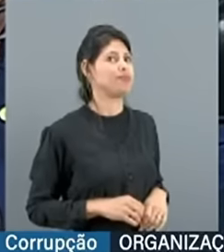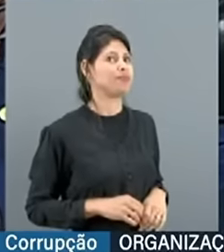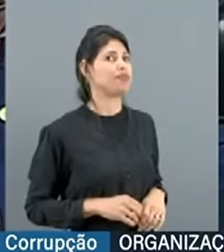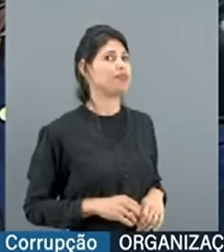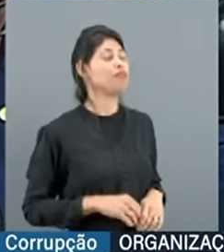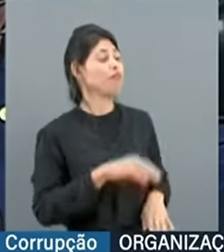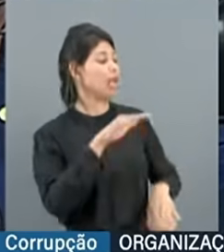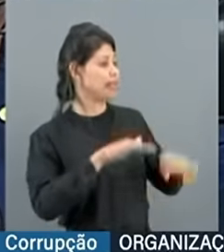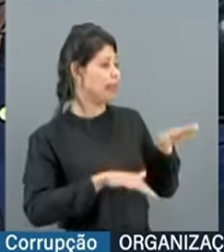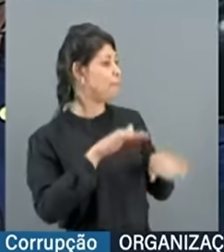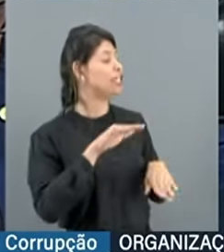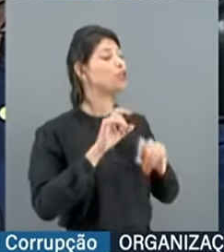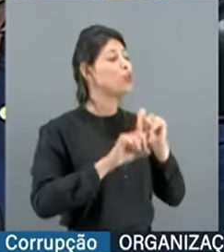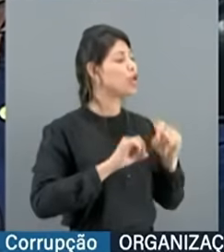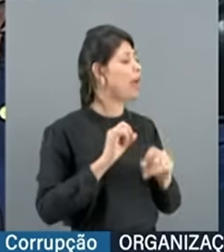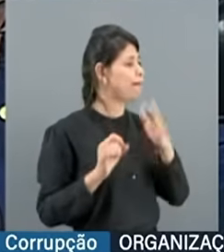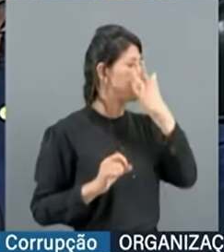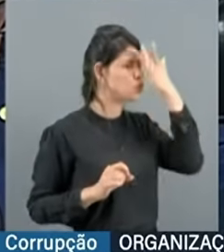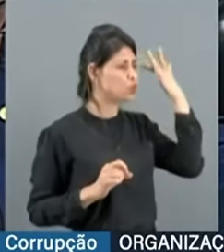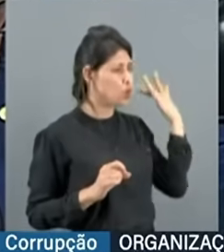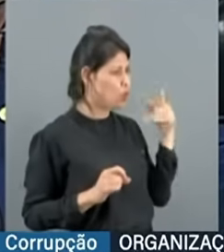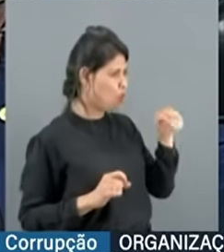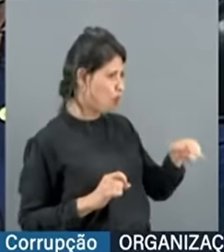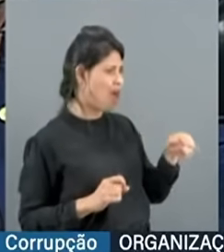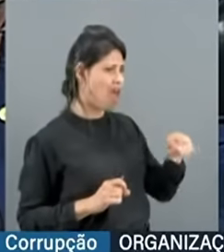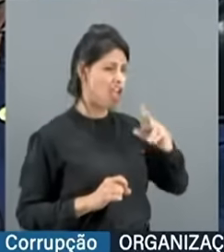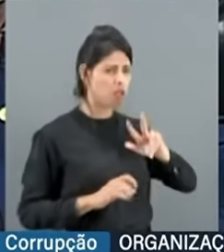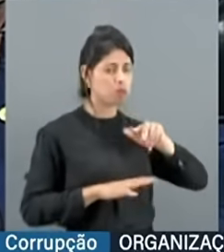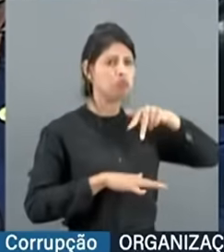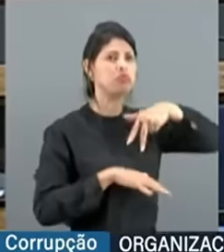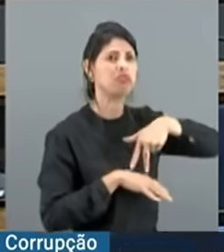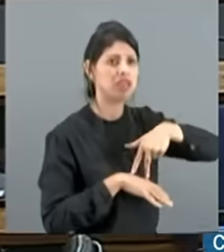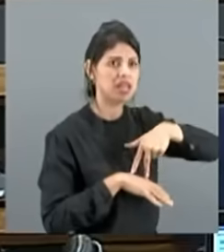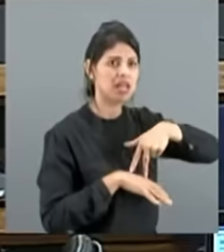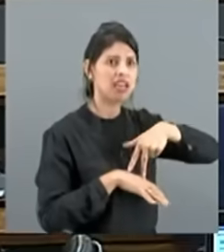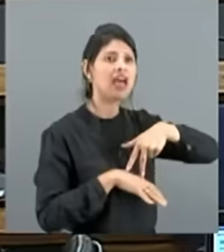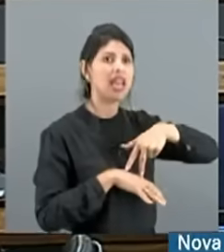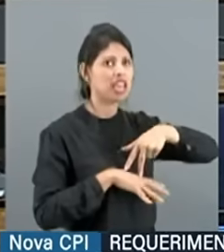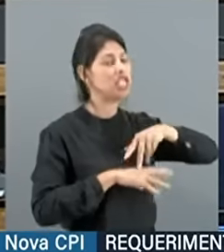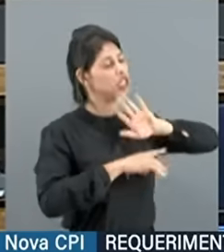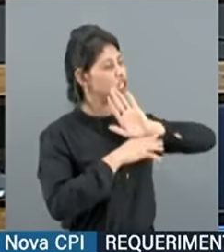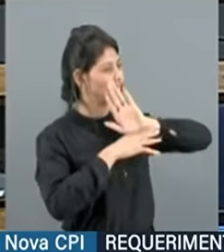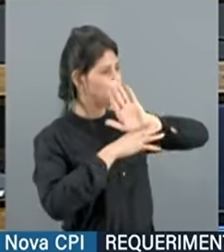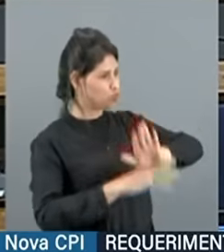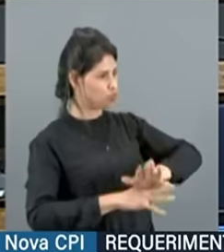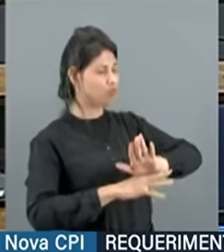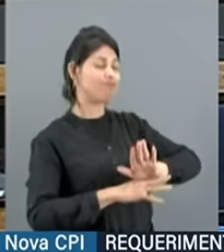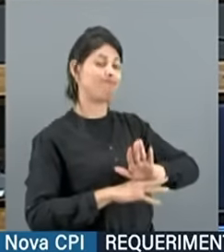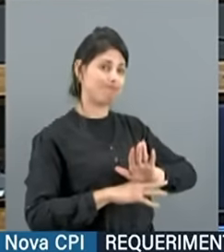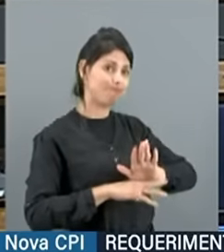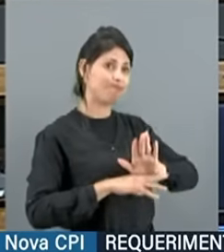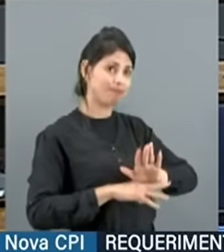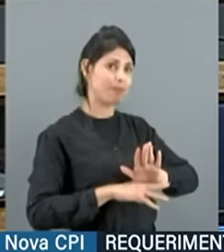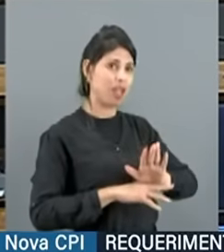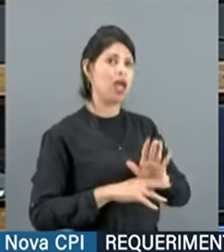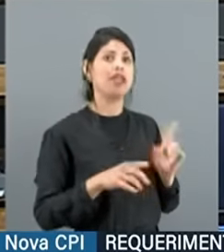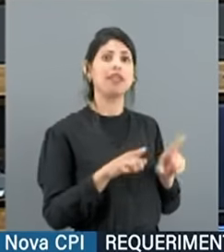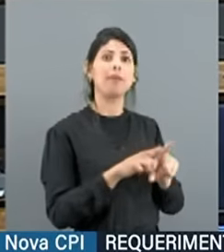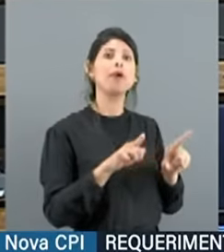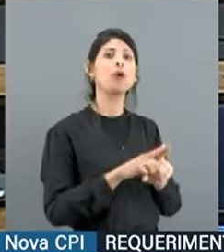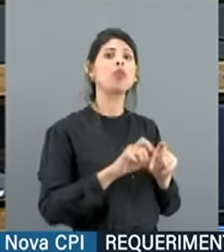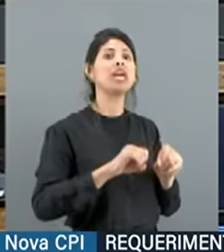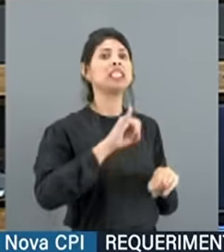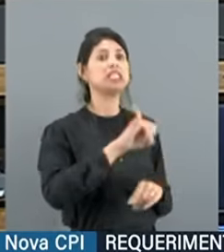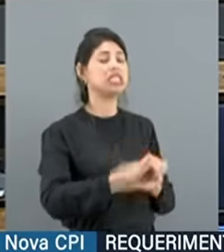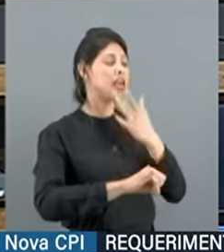Dependendo de quem é o cadáver, eles se posicionam, se são a favor ou não são a favor de um movimento. Quando o